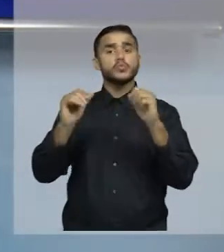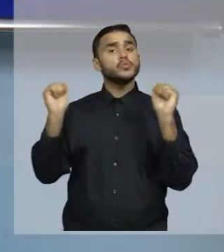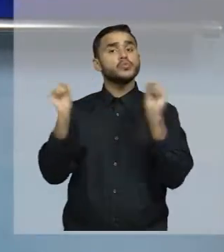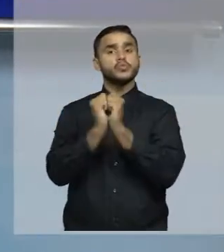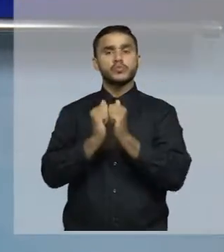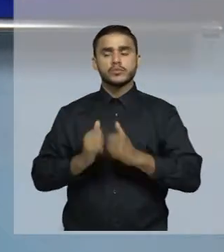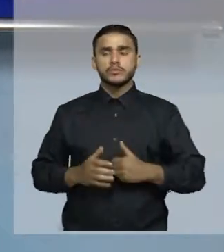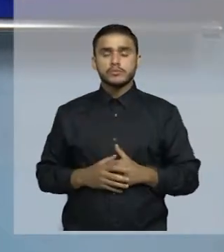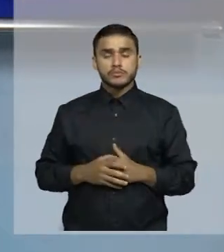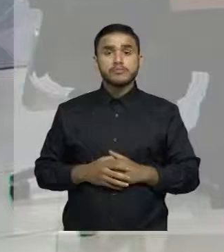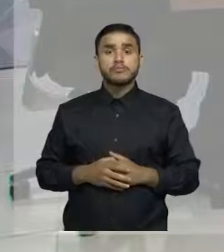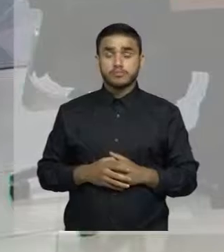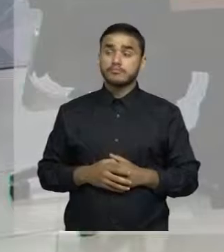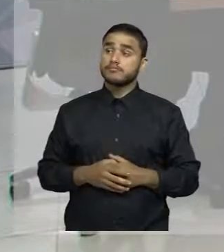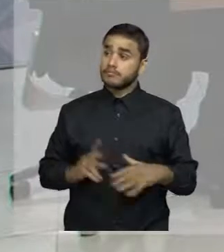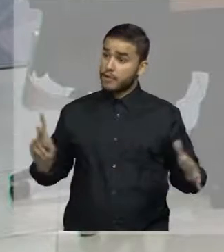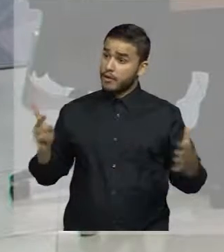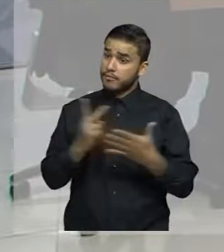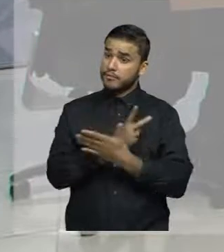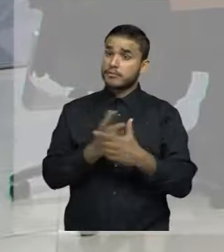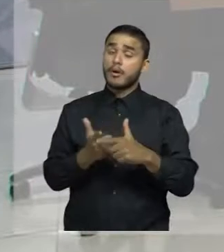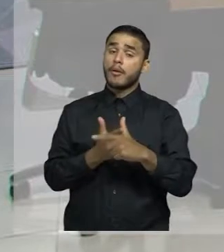Está aqui o resultado.